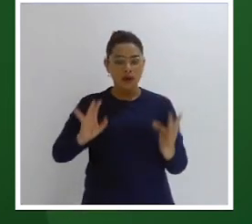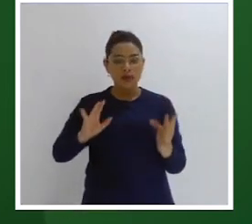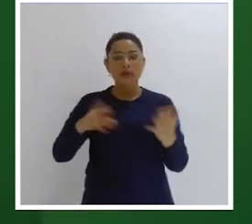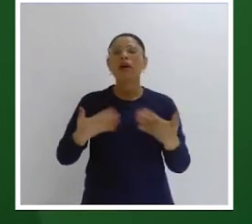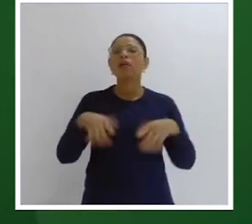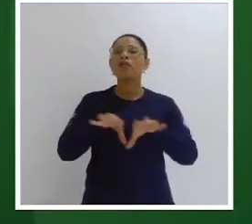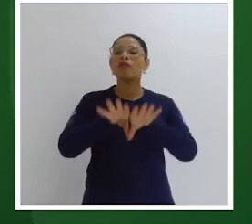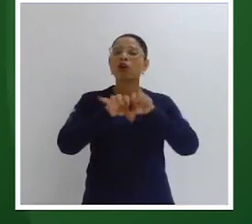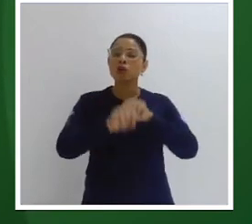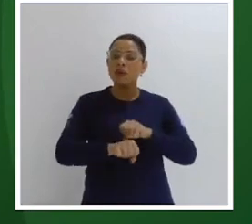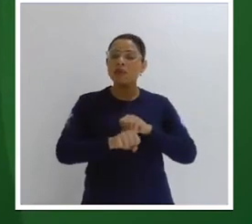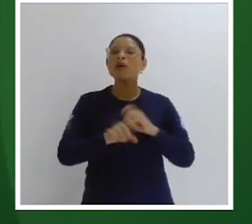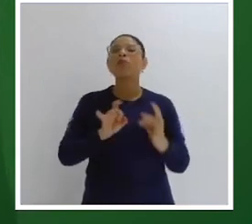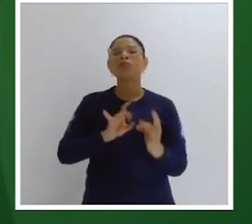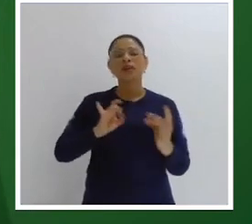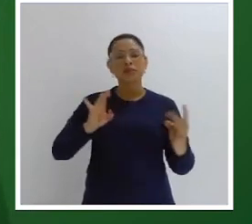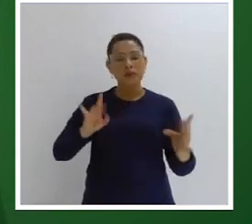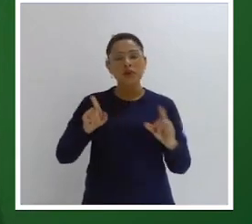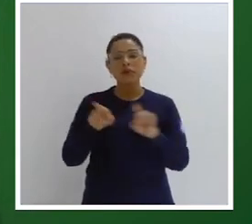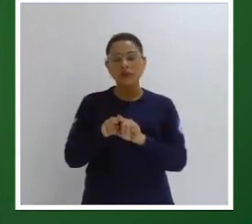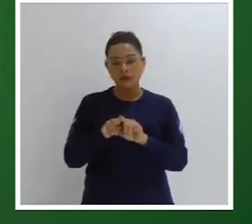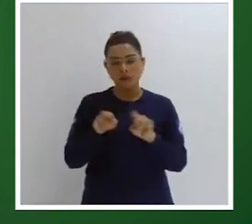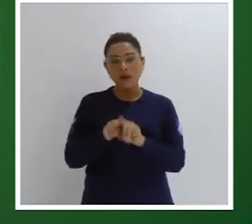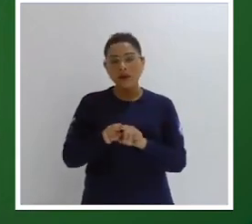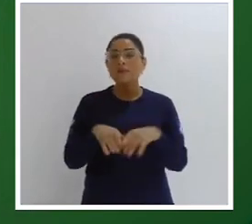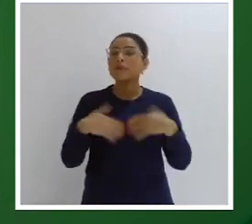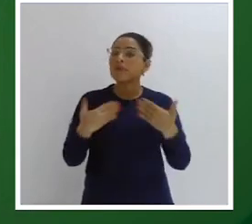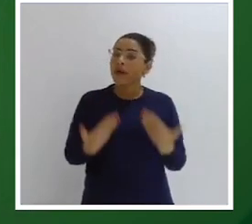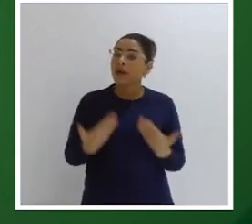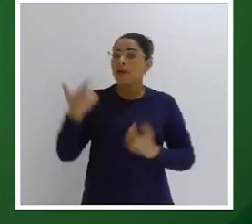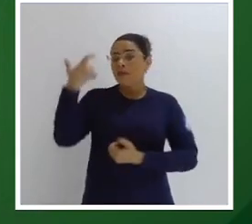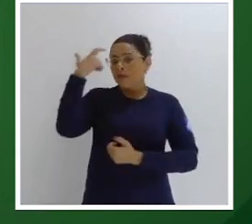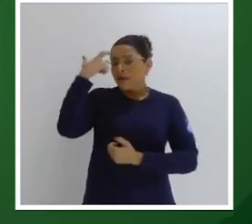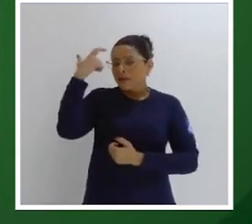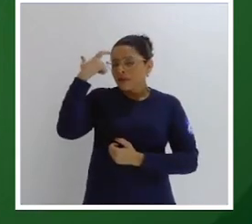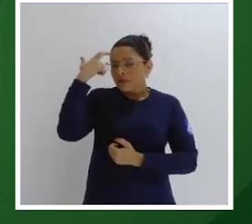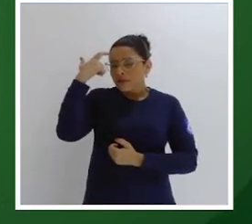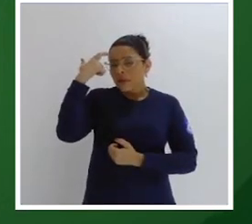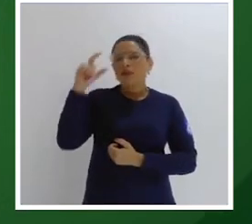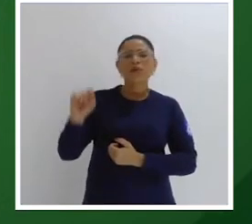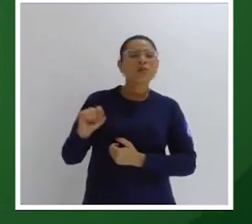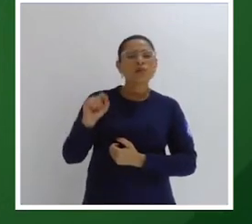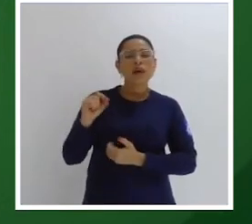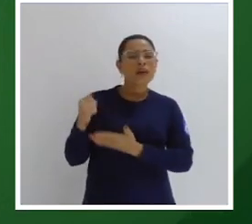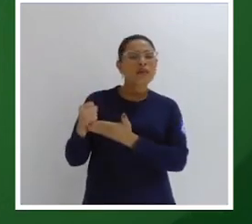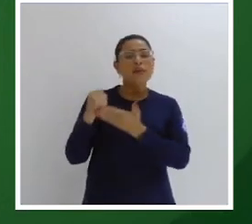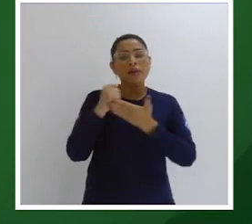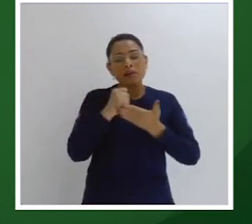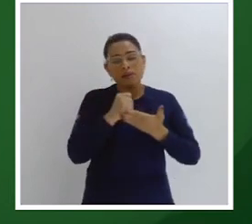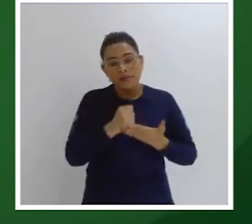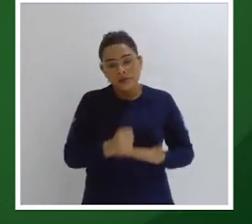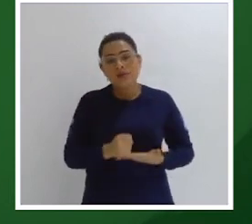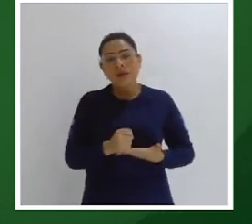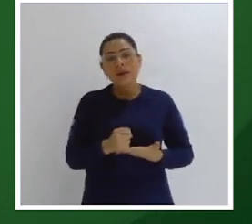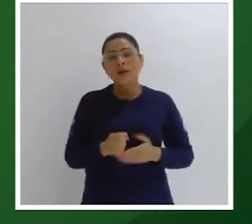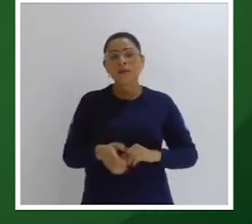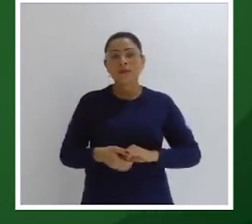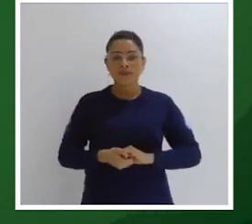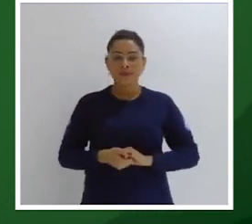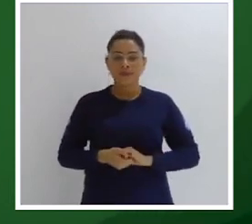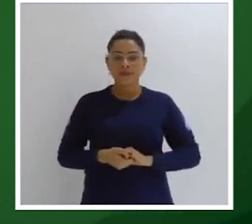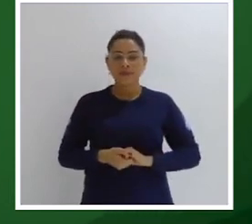também eram as distâncias e pensando naquela premissa né de nós trazermos a